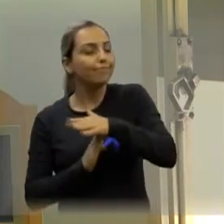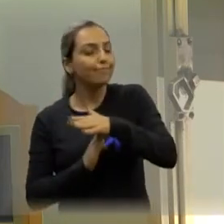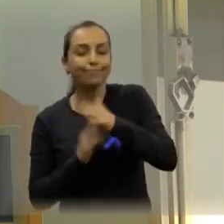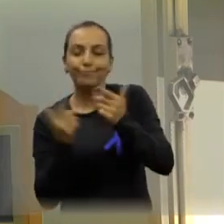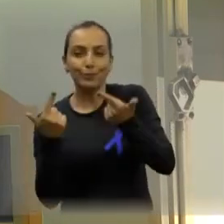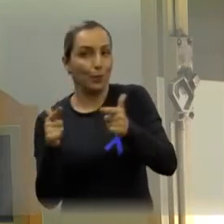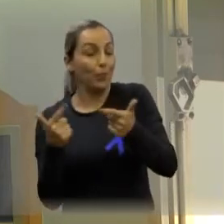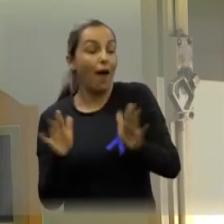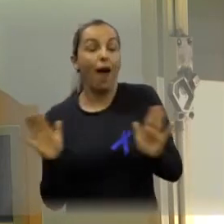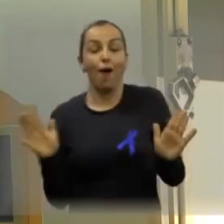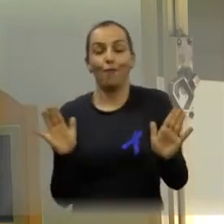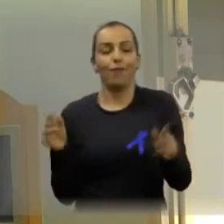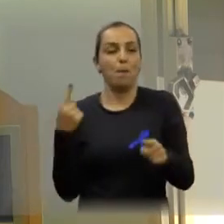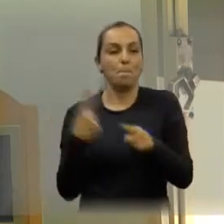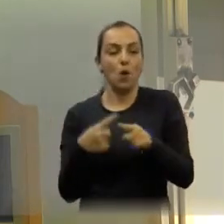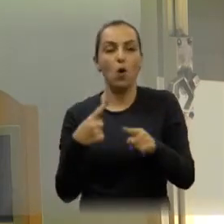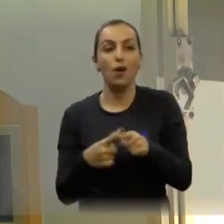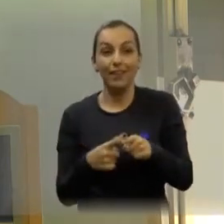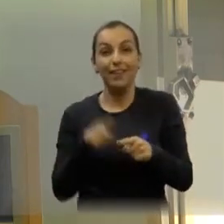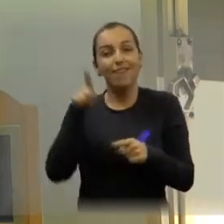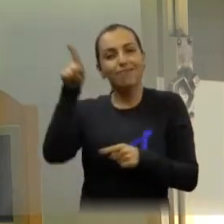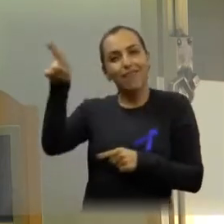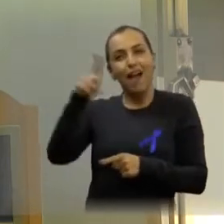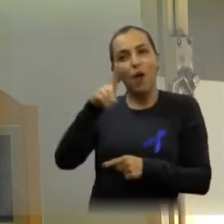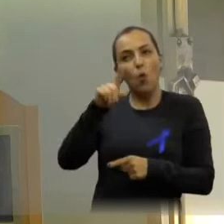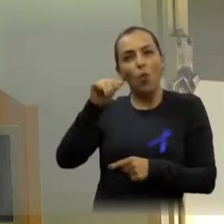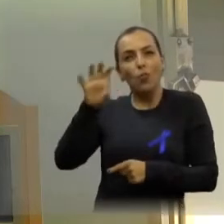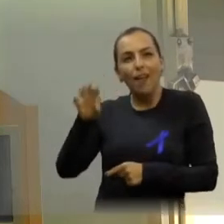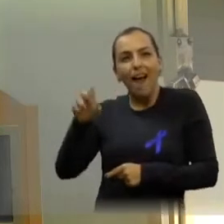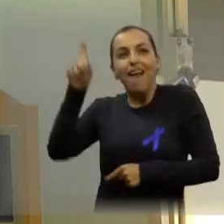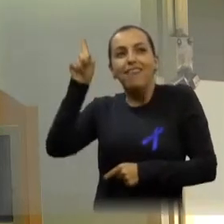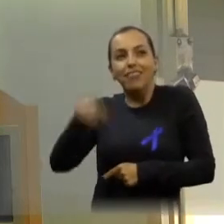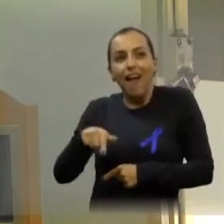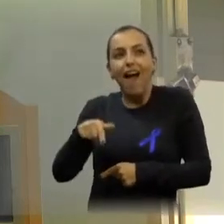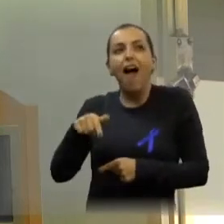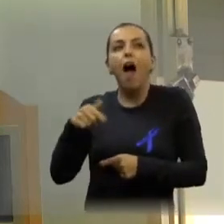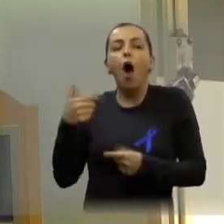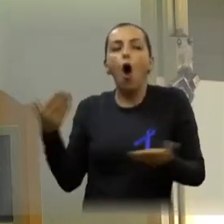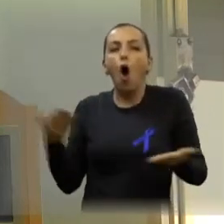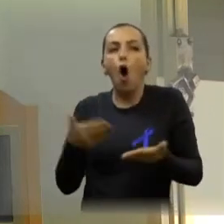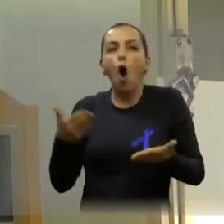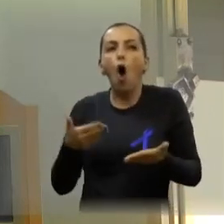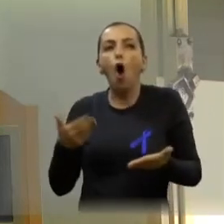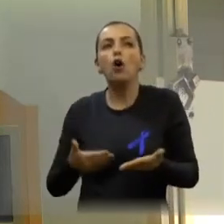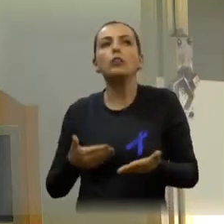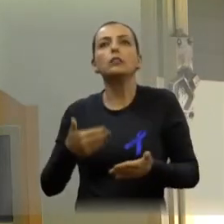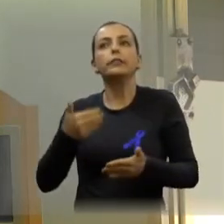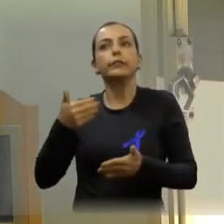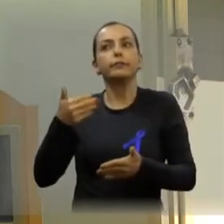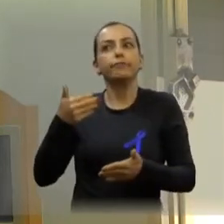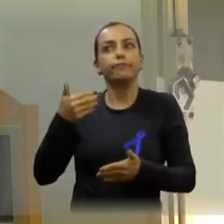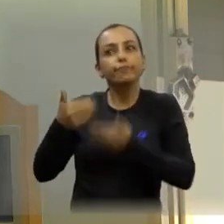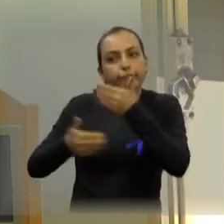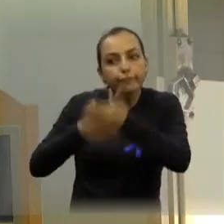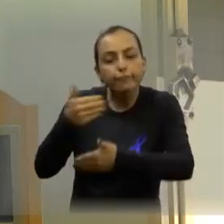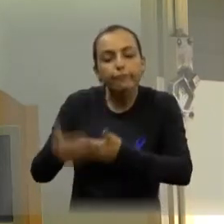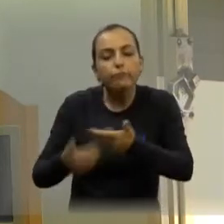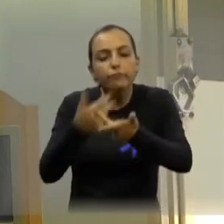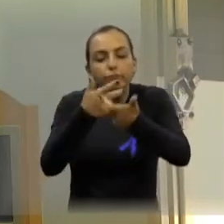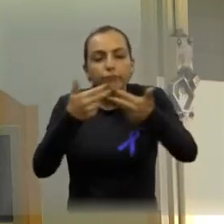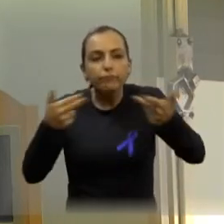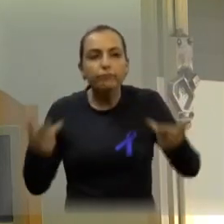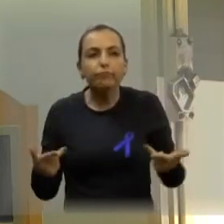Por quê? O DAE hoje, eles já estão antecipando, o DAE hoje, muitas